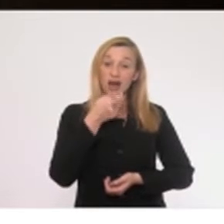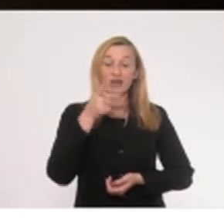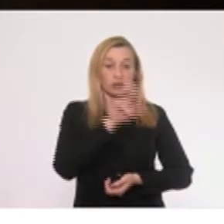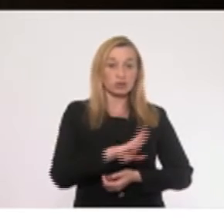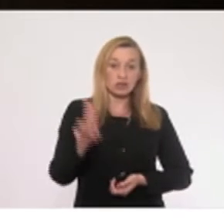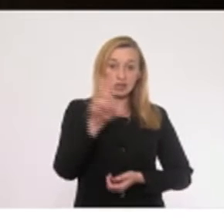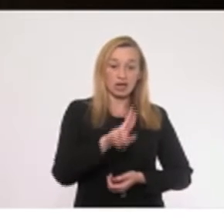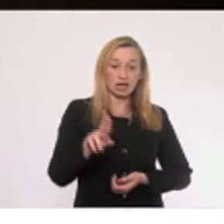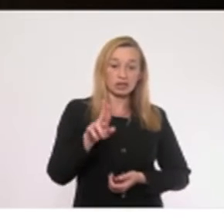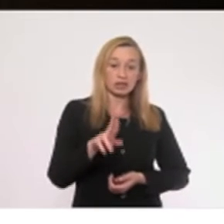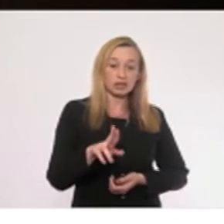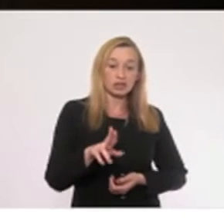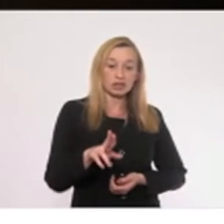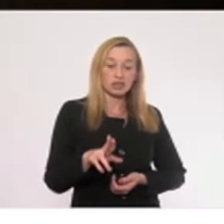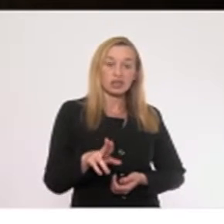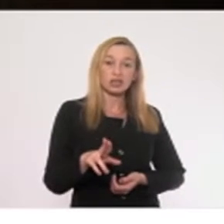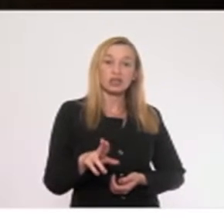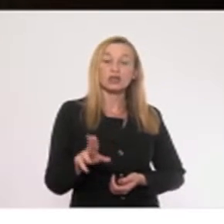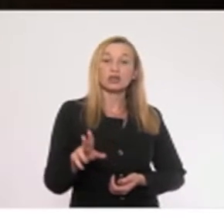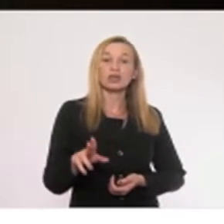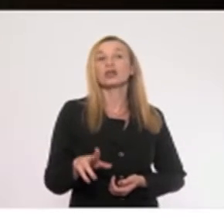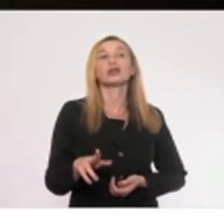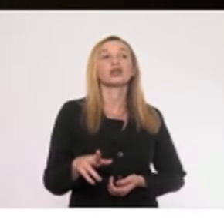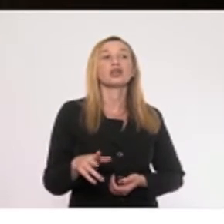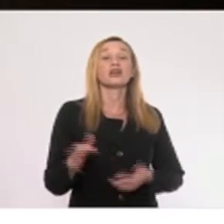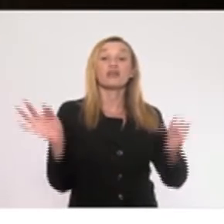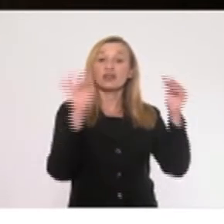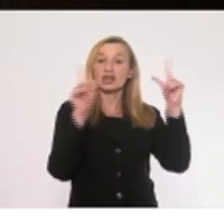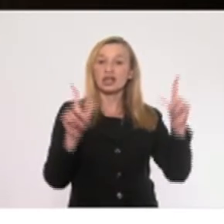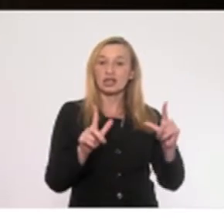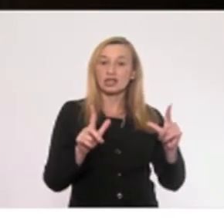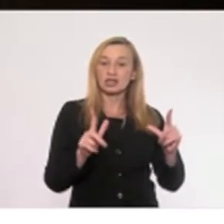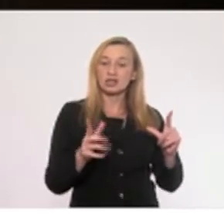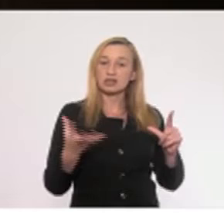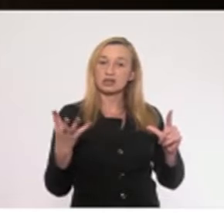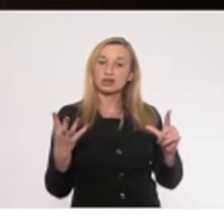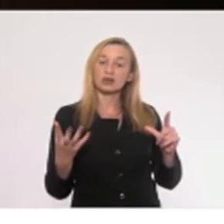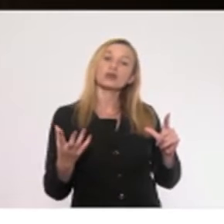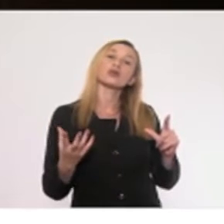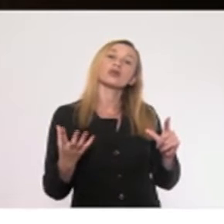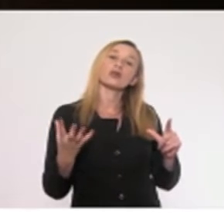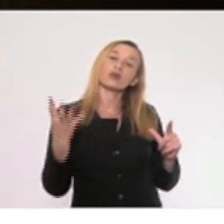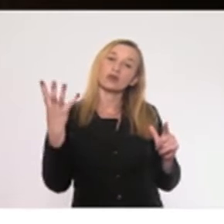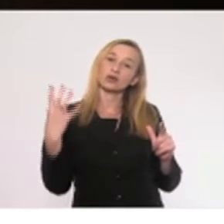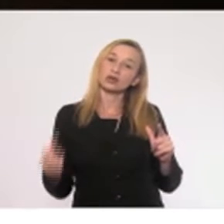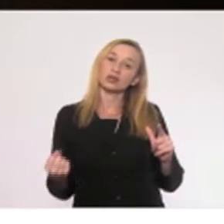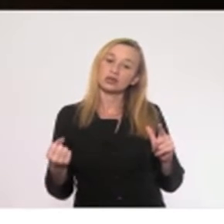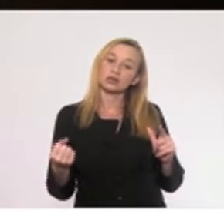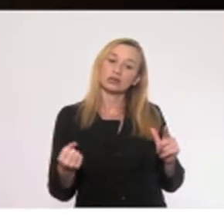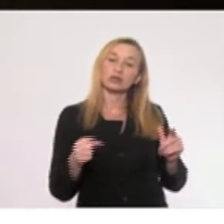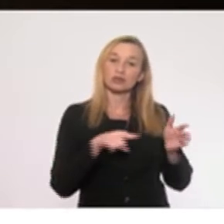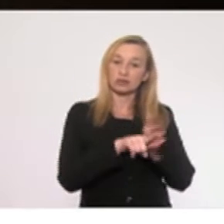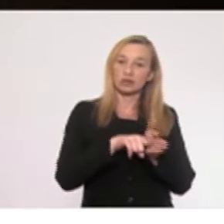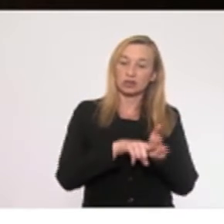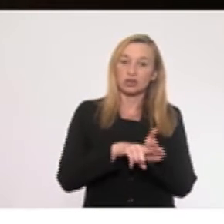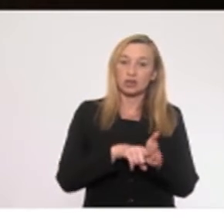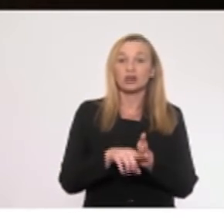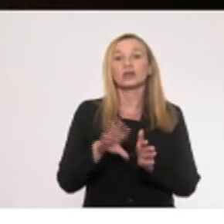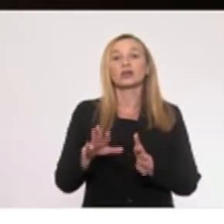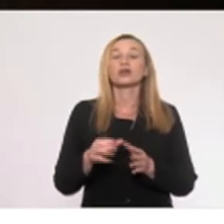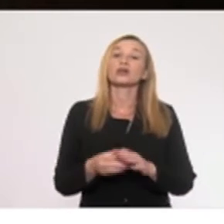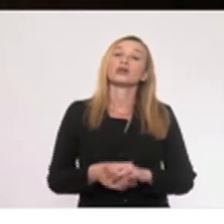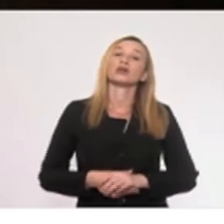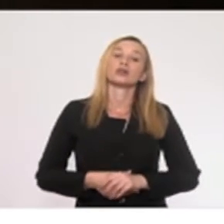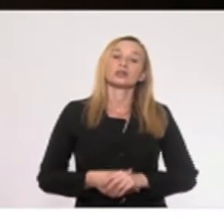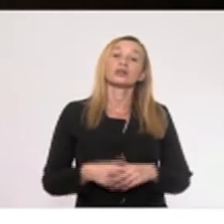que gozam de benefício fiscal, assim como, muito bem falou aqui ainda há pouco, sobre o caráter pedagógico que tem que ser aplicado,